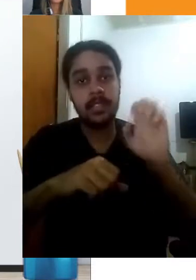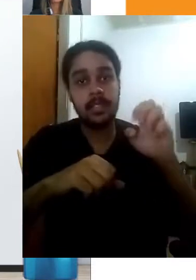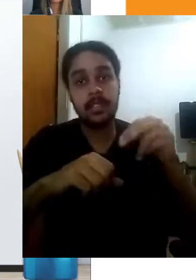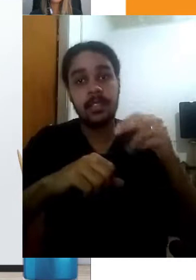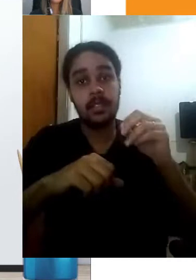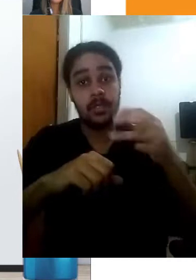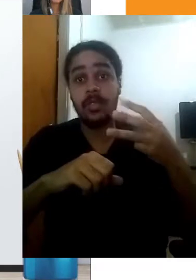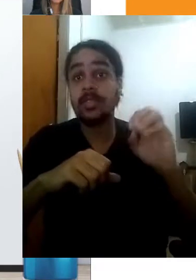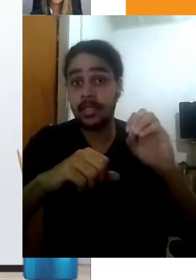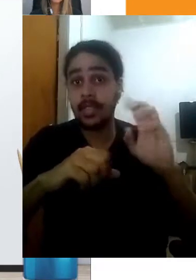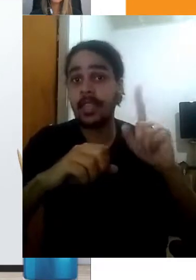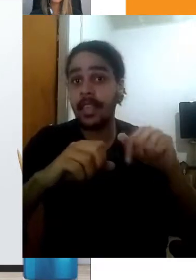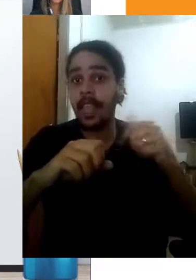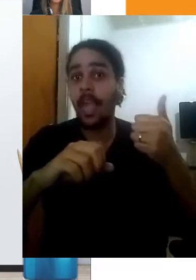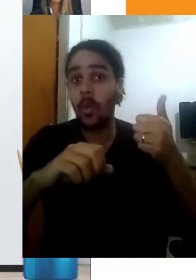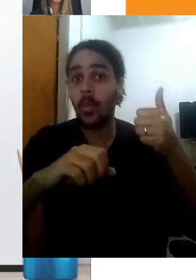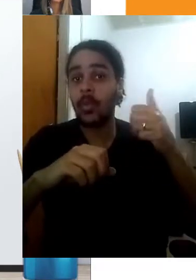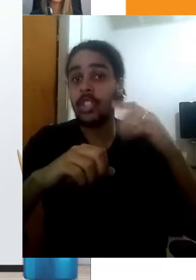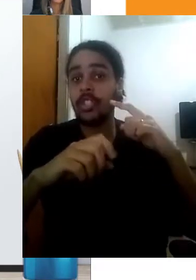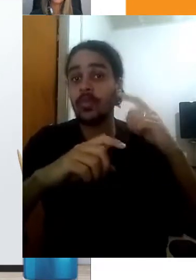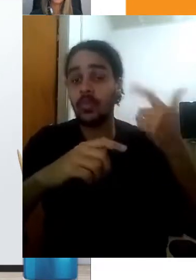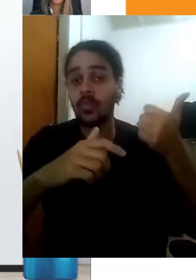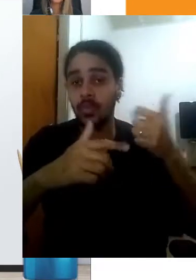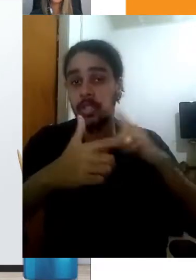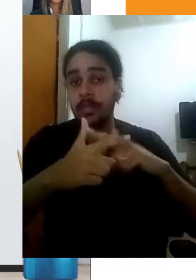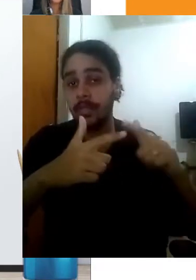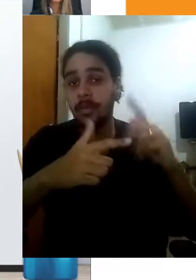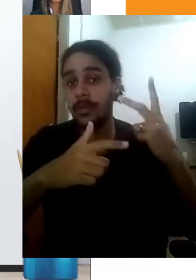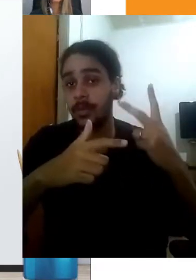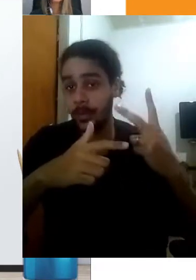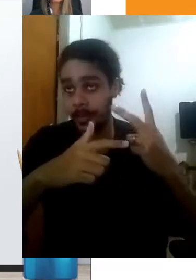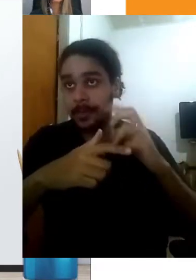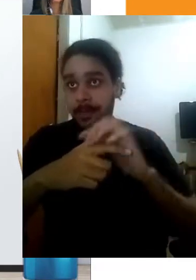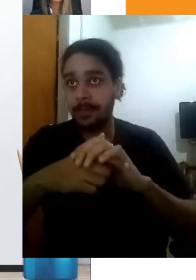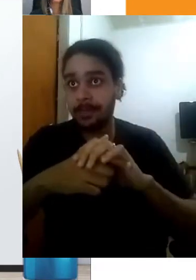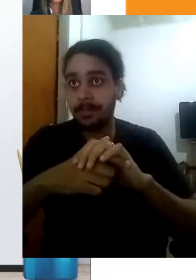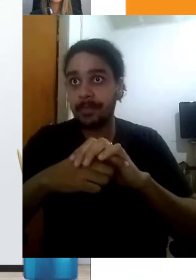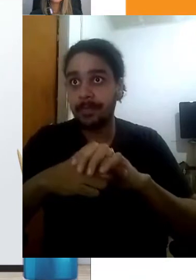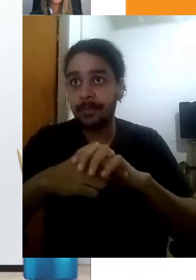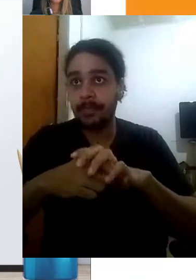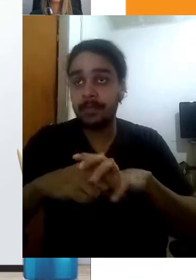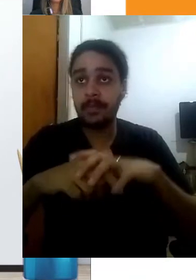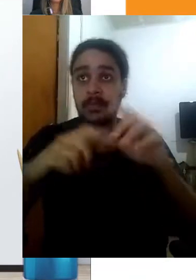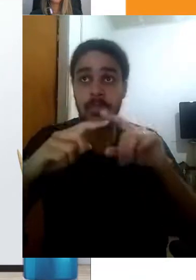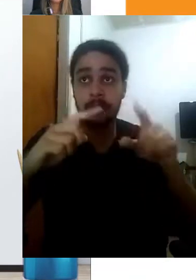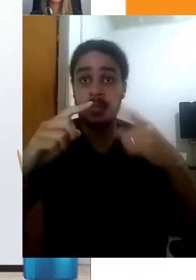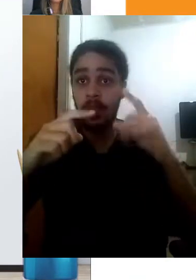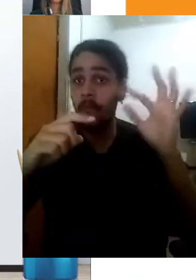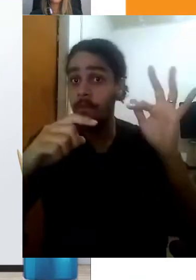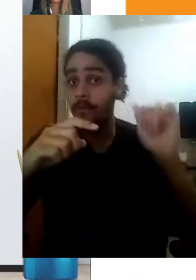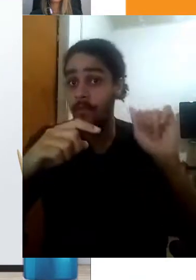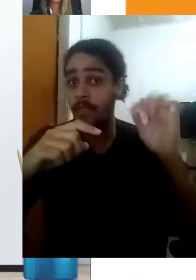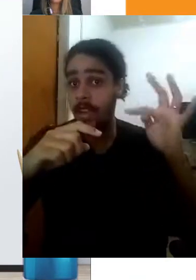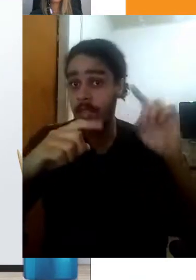30, que é meio. Φ eu quero saber, massa vezes aceleração. Igualando,